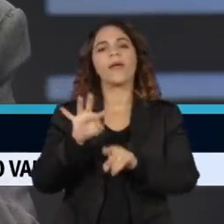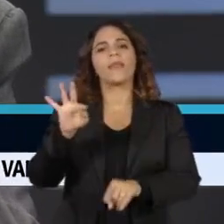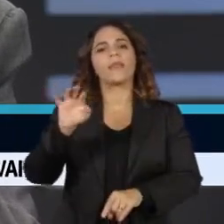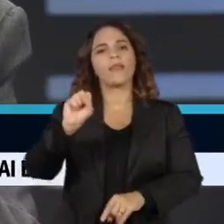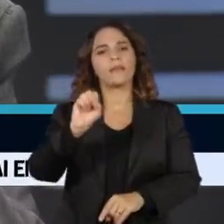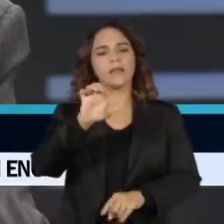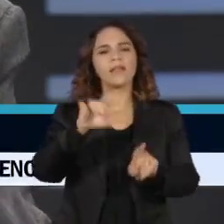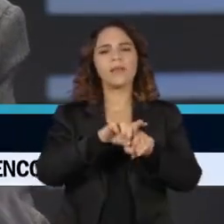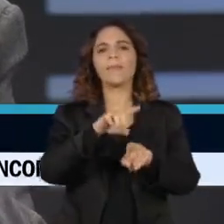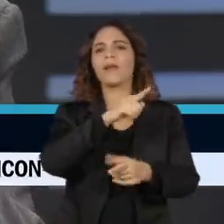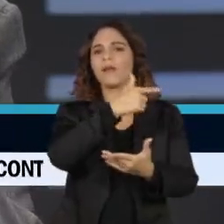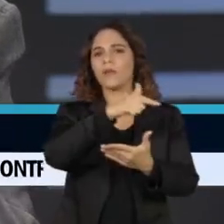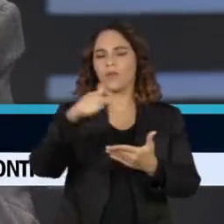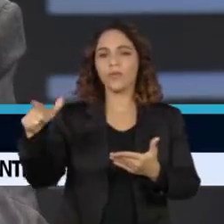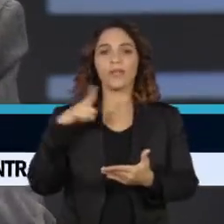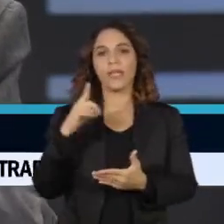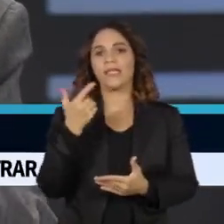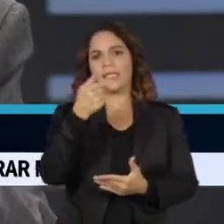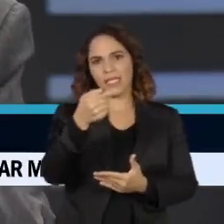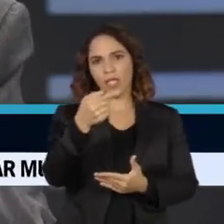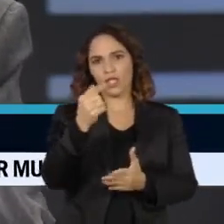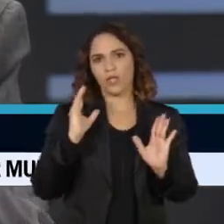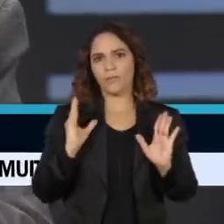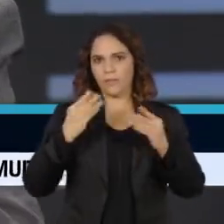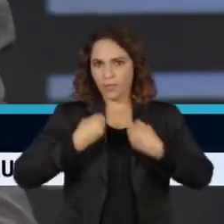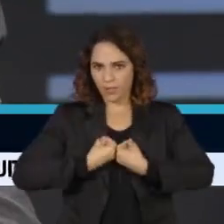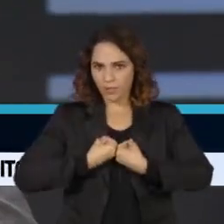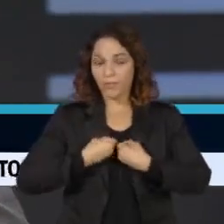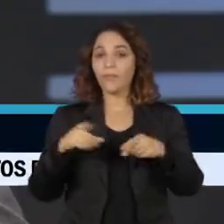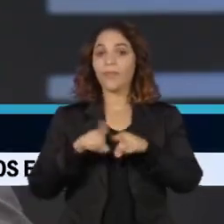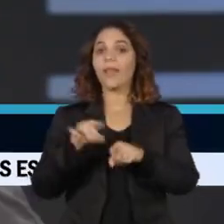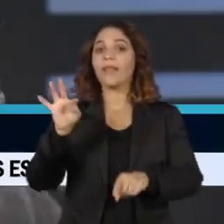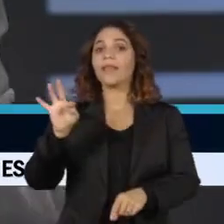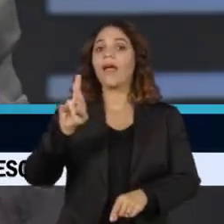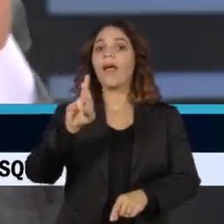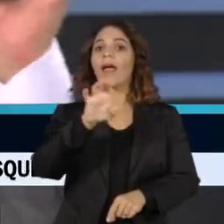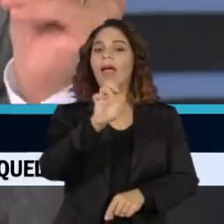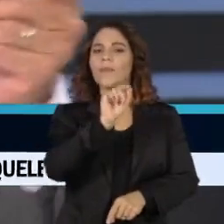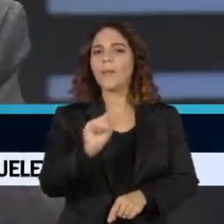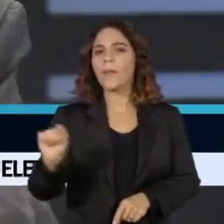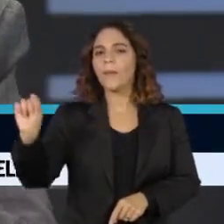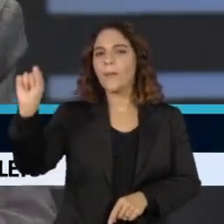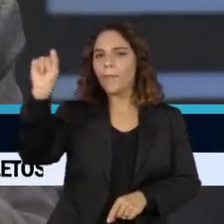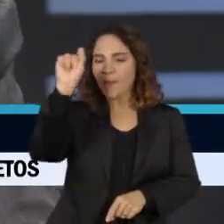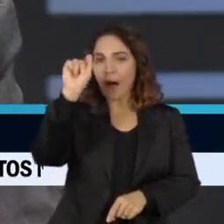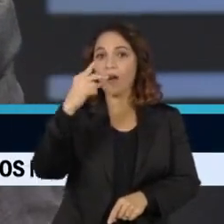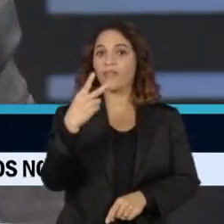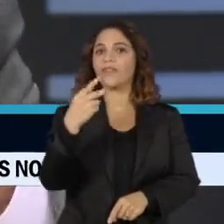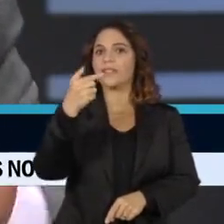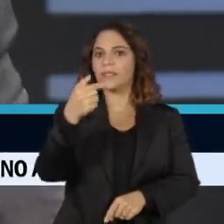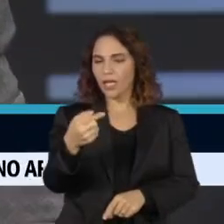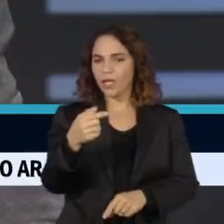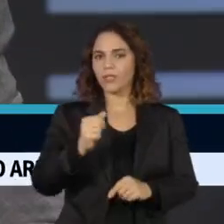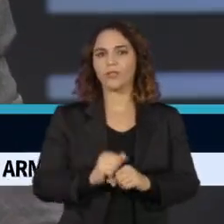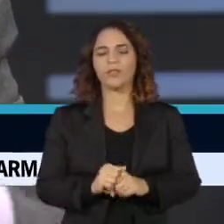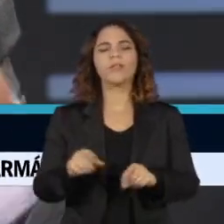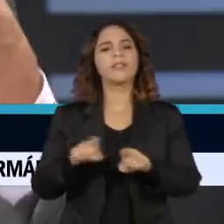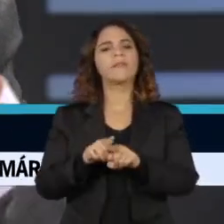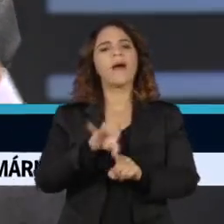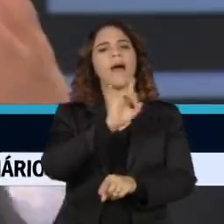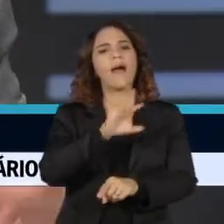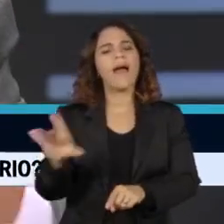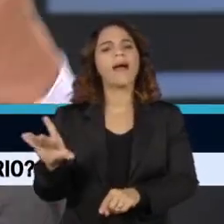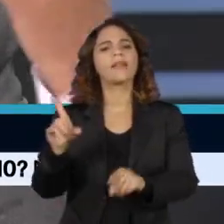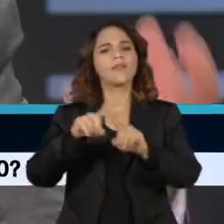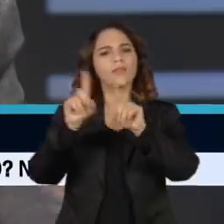aos outros ministros, são 7 no total, aos TRS, que são 27 em toda a federação, a todos que trabalharam